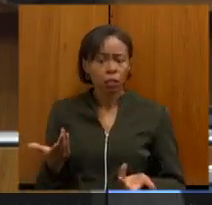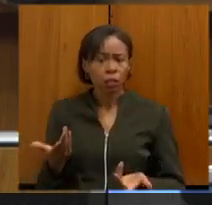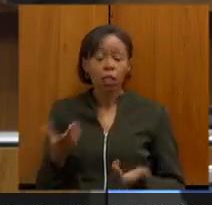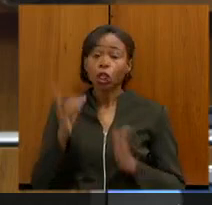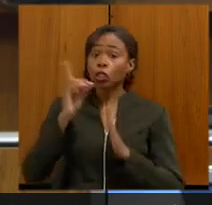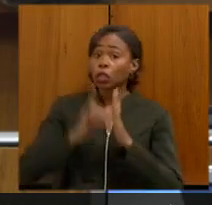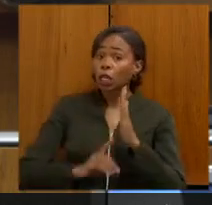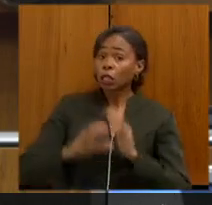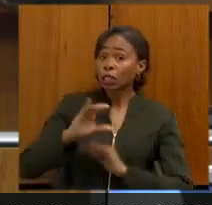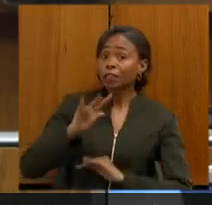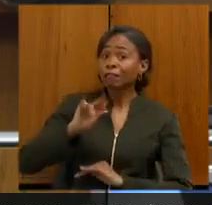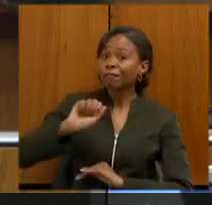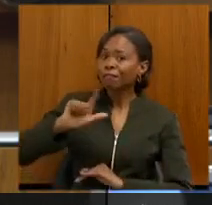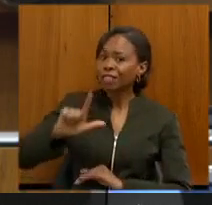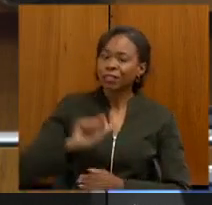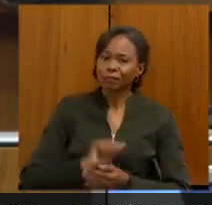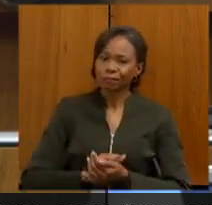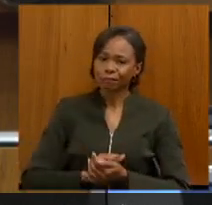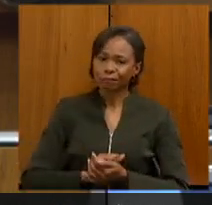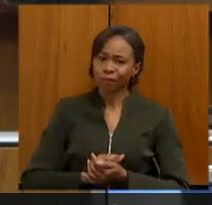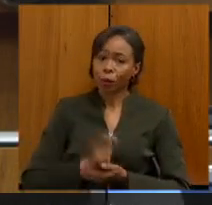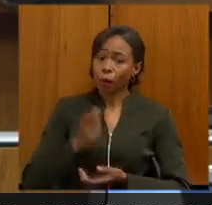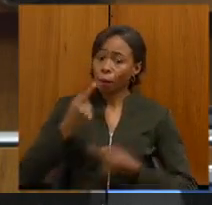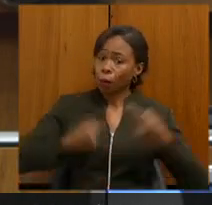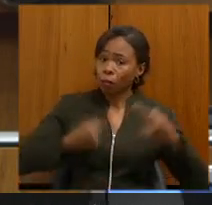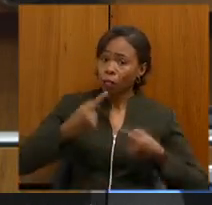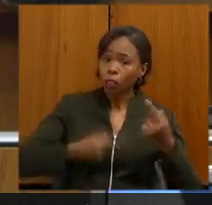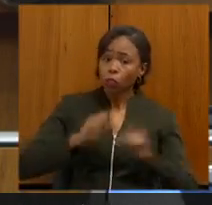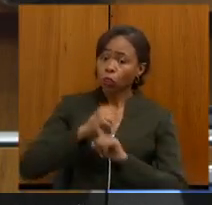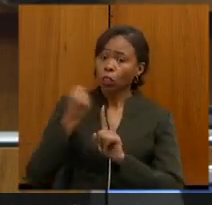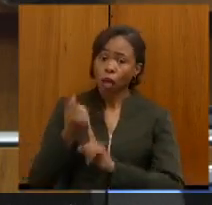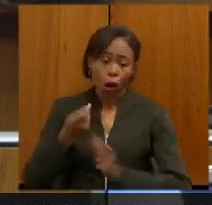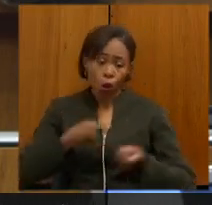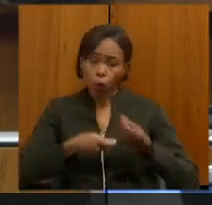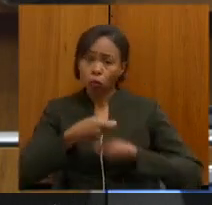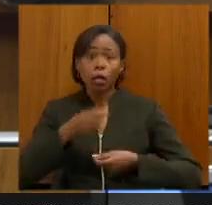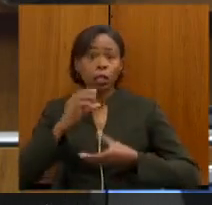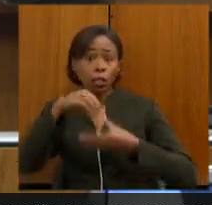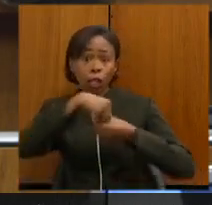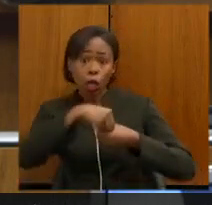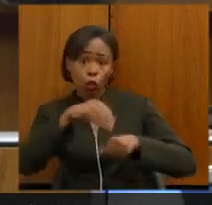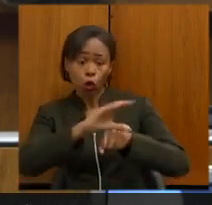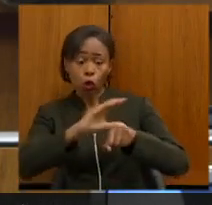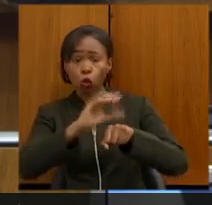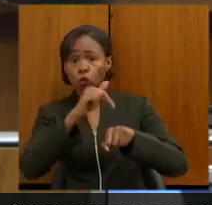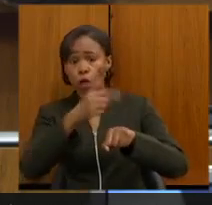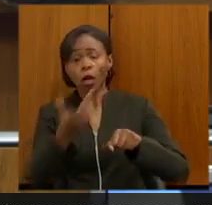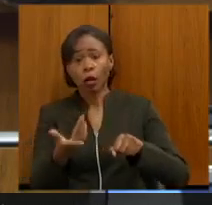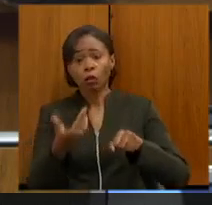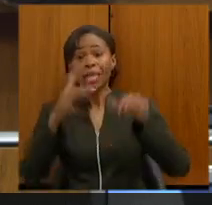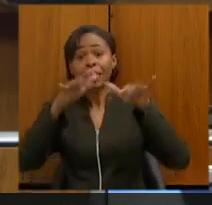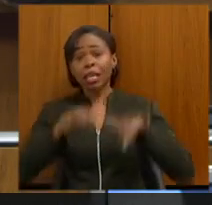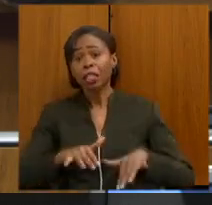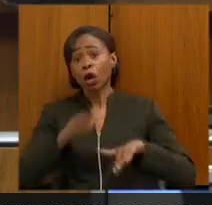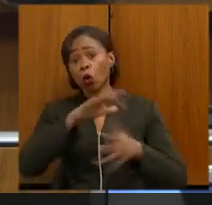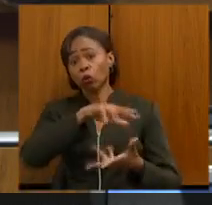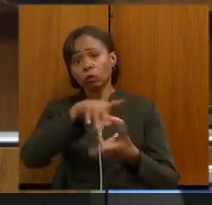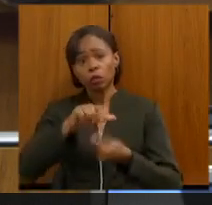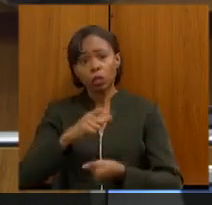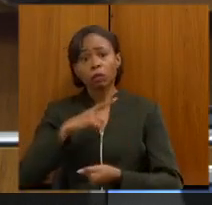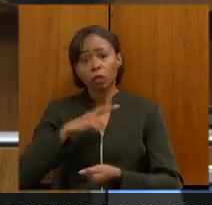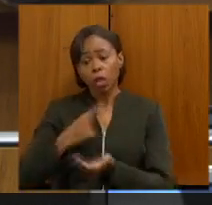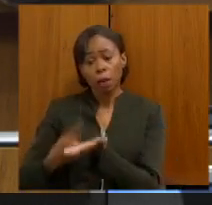direitos civis direitos políticos e direitos econômicos sociais e culturais tá na Constituição tarot Deck quem sabe e nos